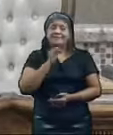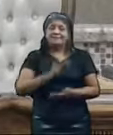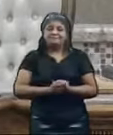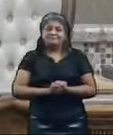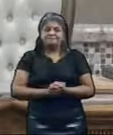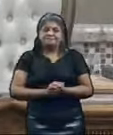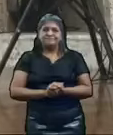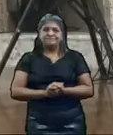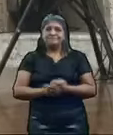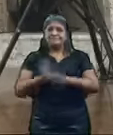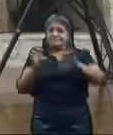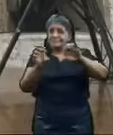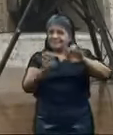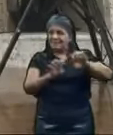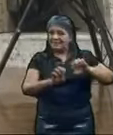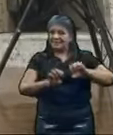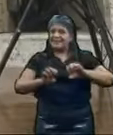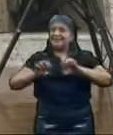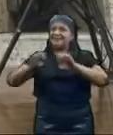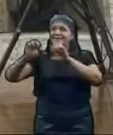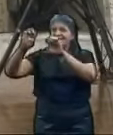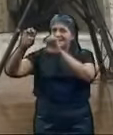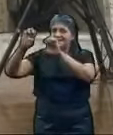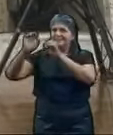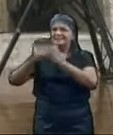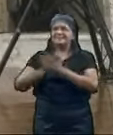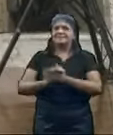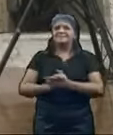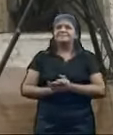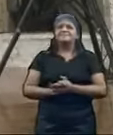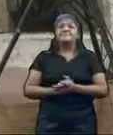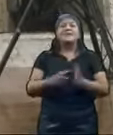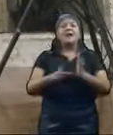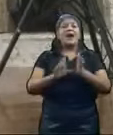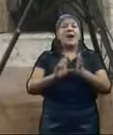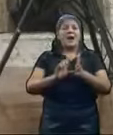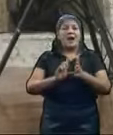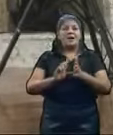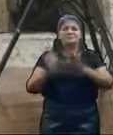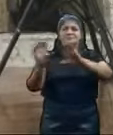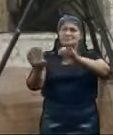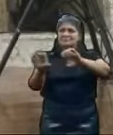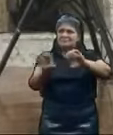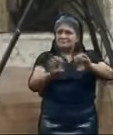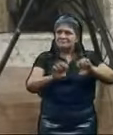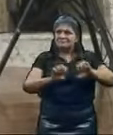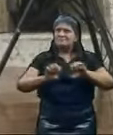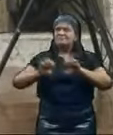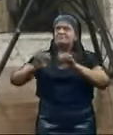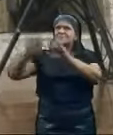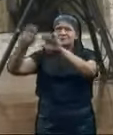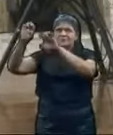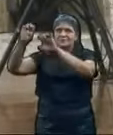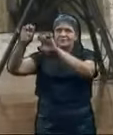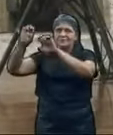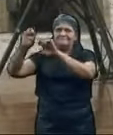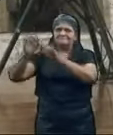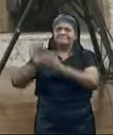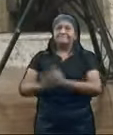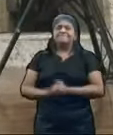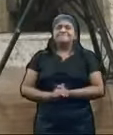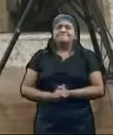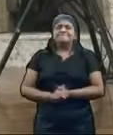ele espírito de Elias não quer dizer isso não fizer a lista é na mesma atitude Elias